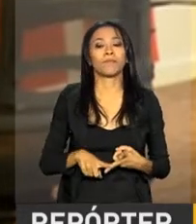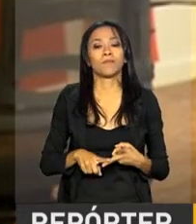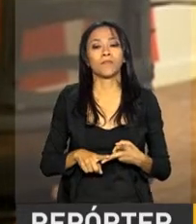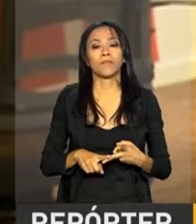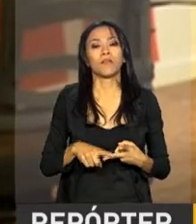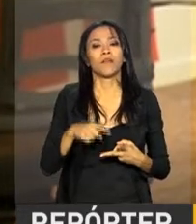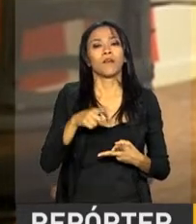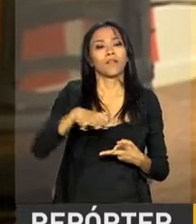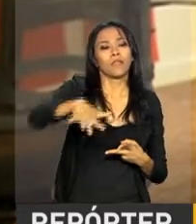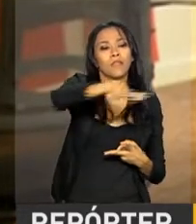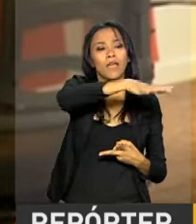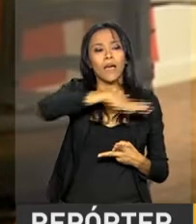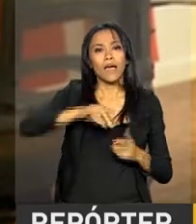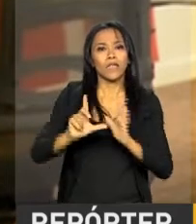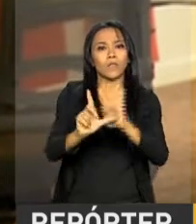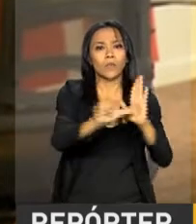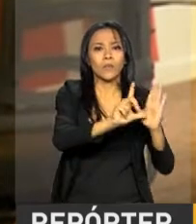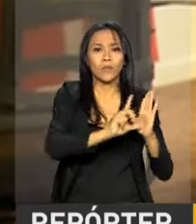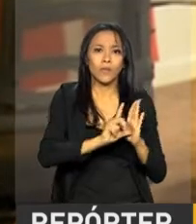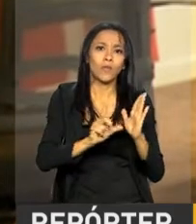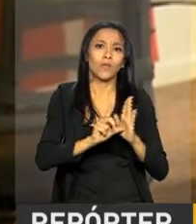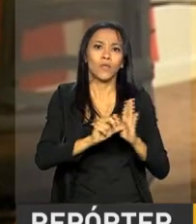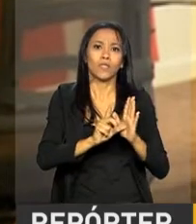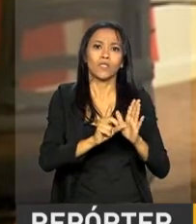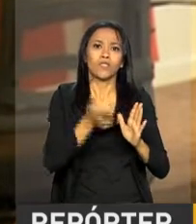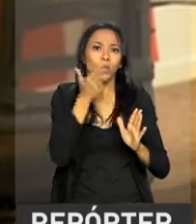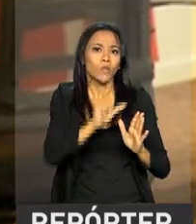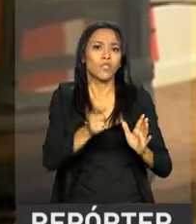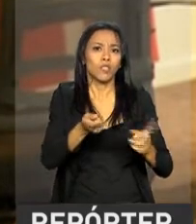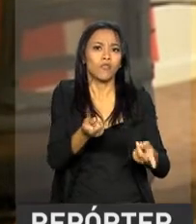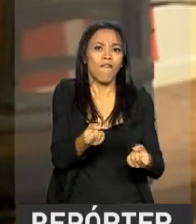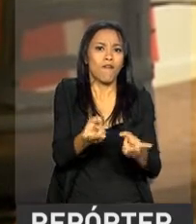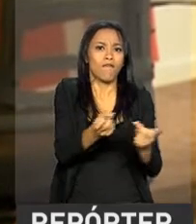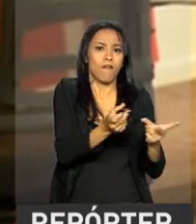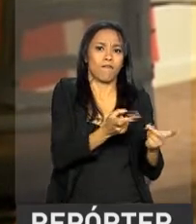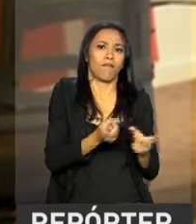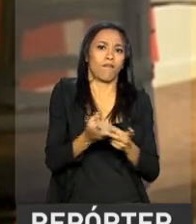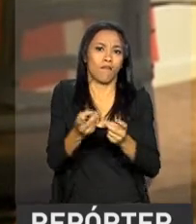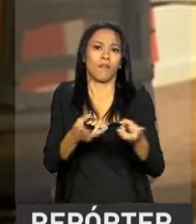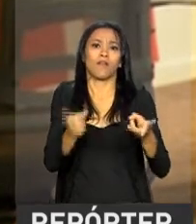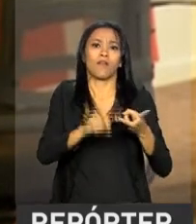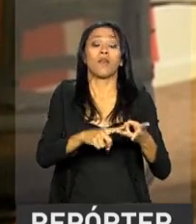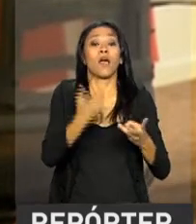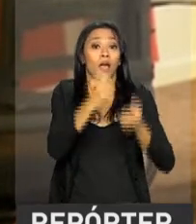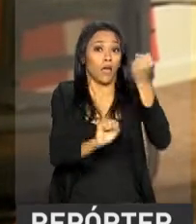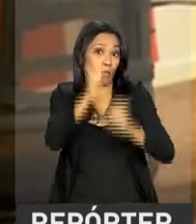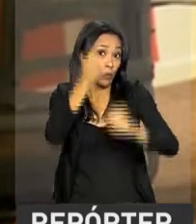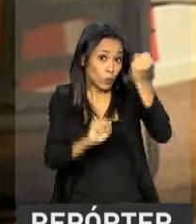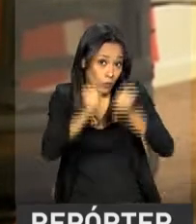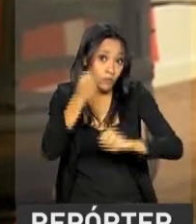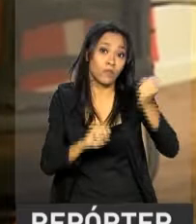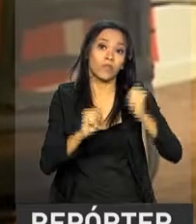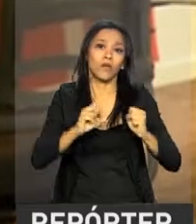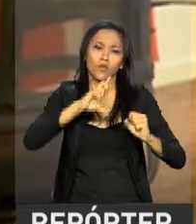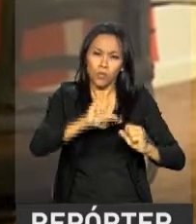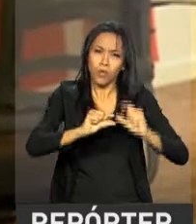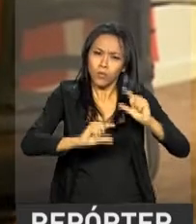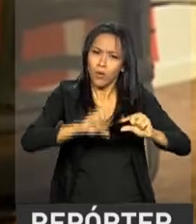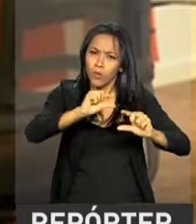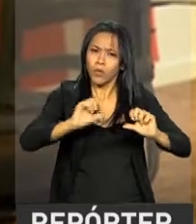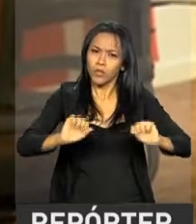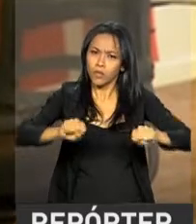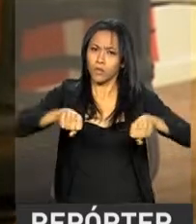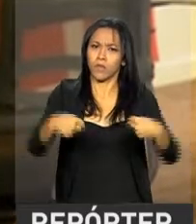varejo voltando a crescer indústria começando é gradualmente a se